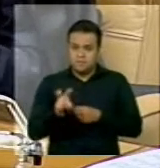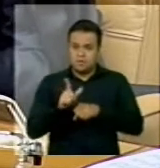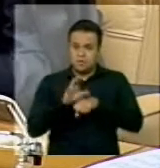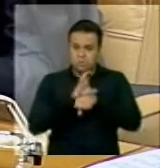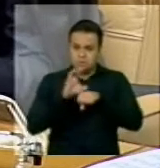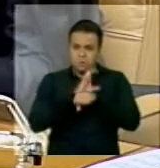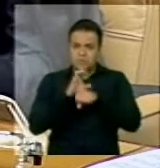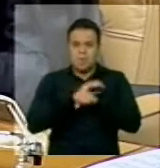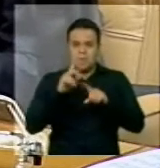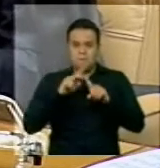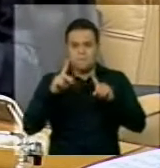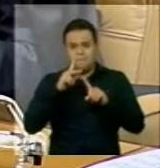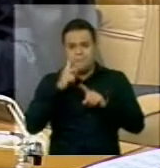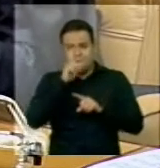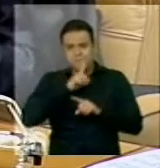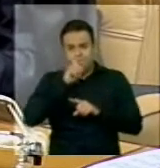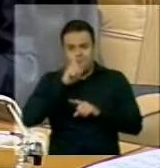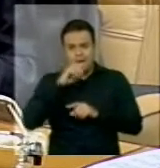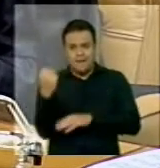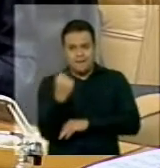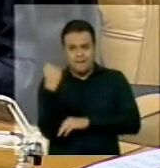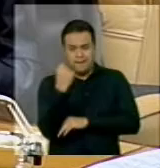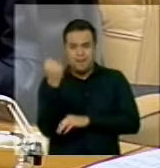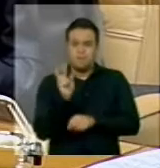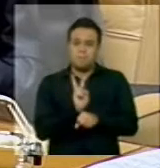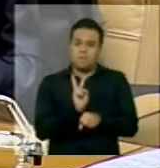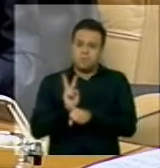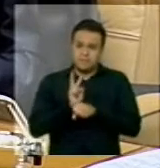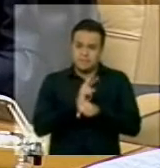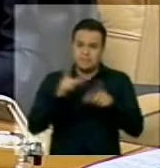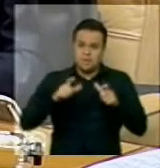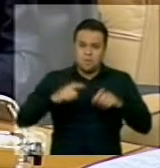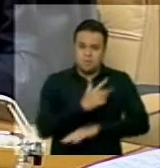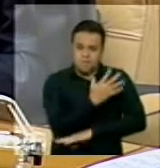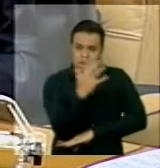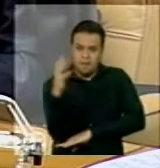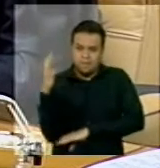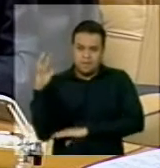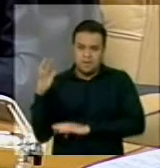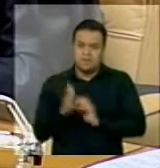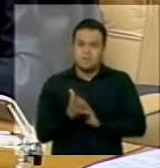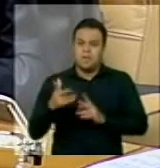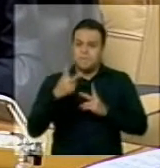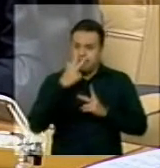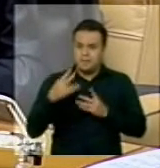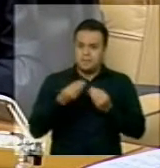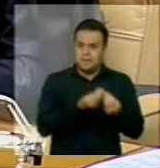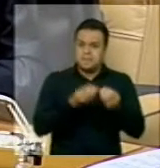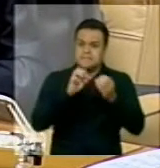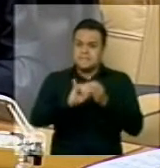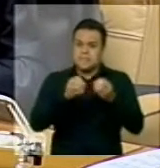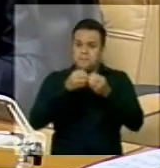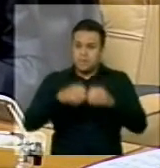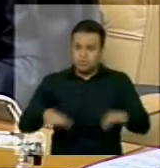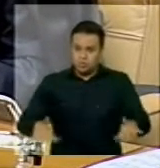falhou gravemente no seu dever de proteção em relação ao meio ambiente, premiando aqueles que lesaram a floresta amazônica